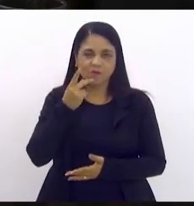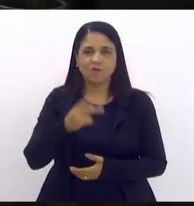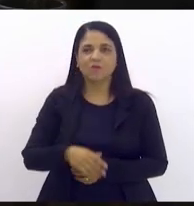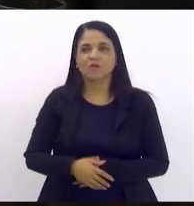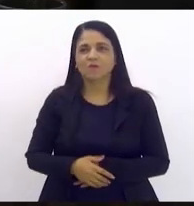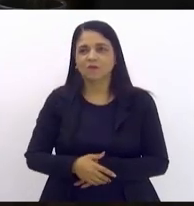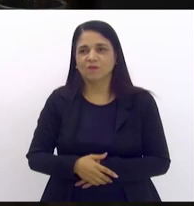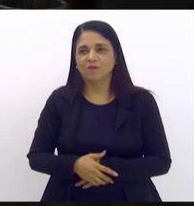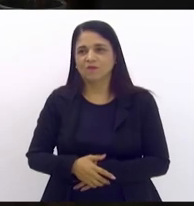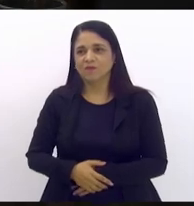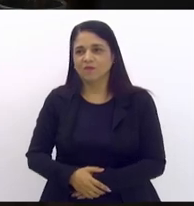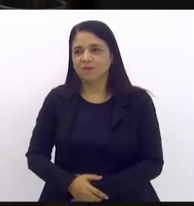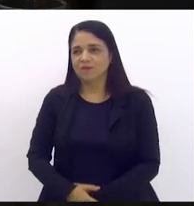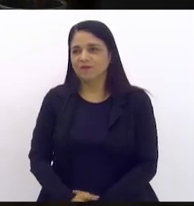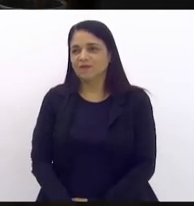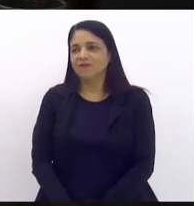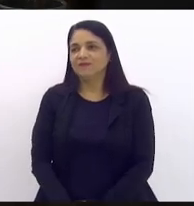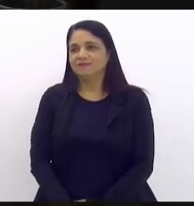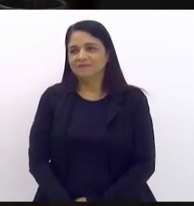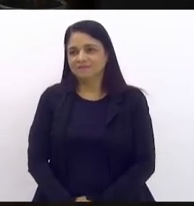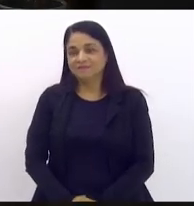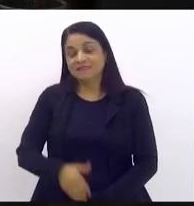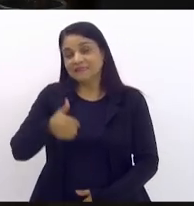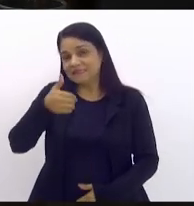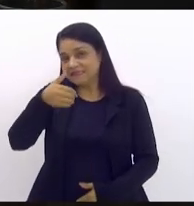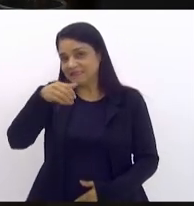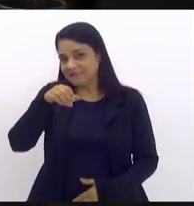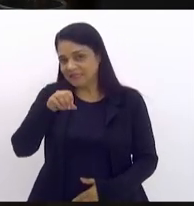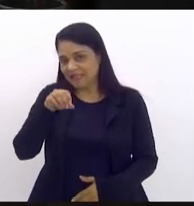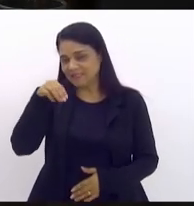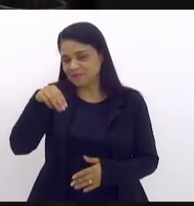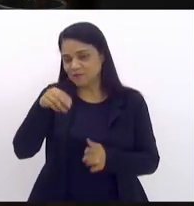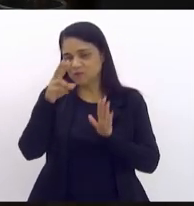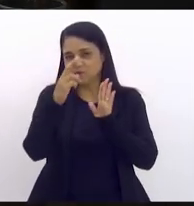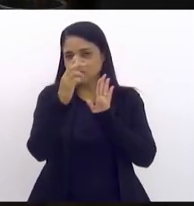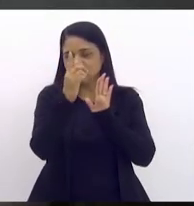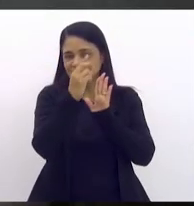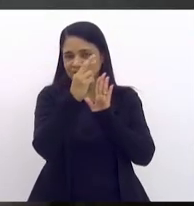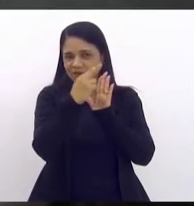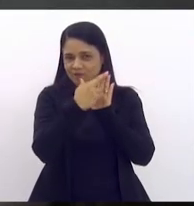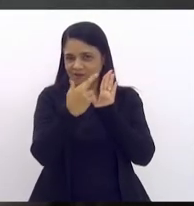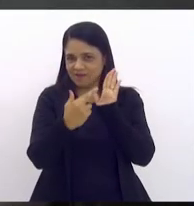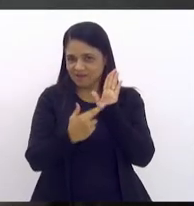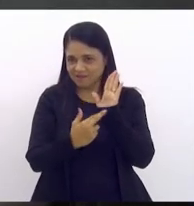Rocha. Vossa Excelência dispõe de 10 minutos do tempo regimental.